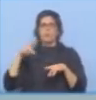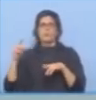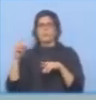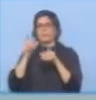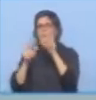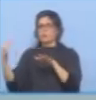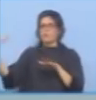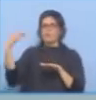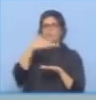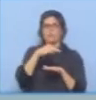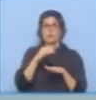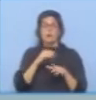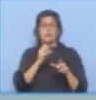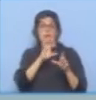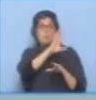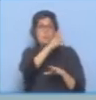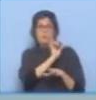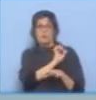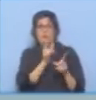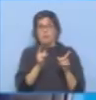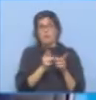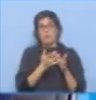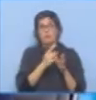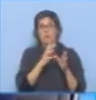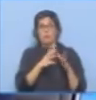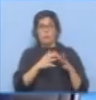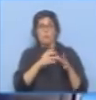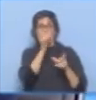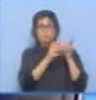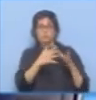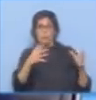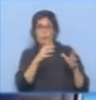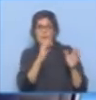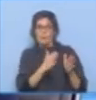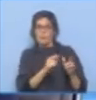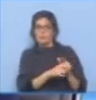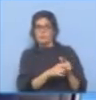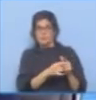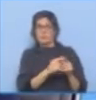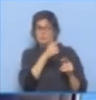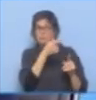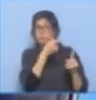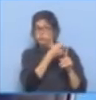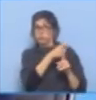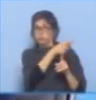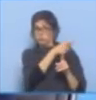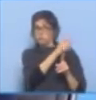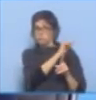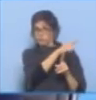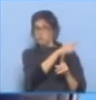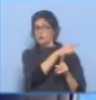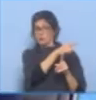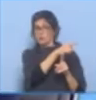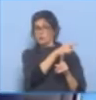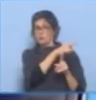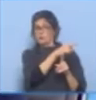E o Panamá é relativamente pequeno, com a população também relativamente baixa. Também aí é uma certa novidade, um certo desafio em relação a outras jornadas, não é? Como é que